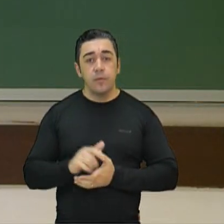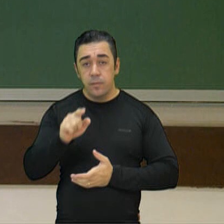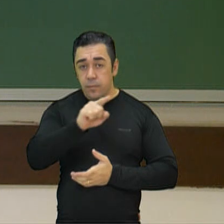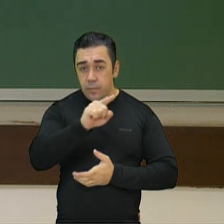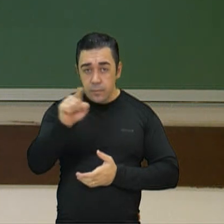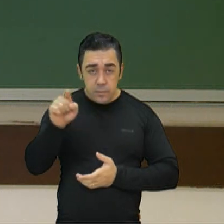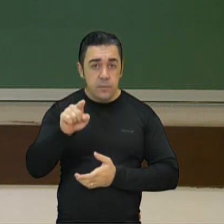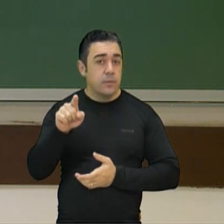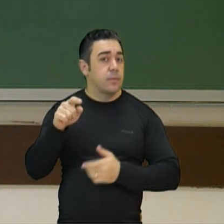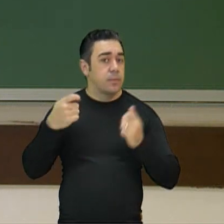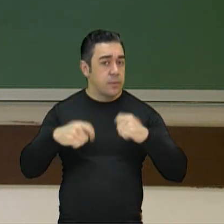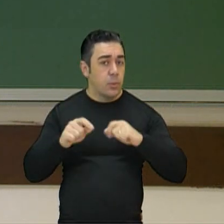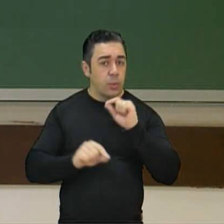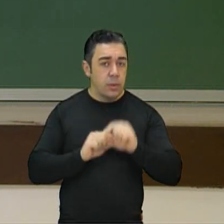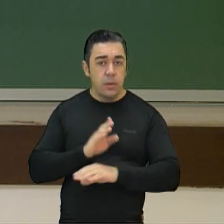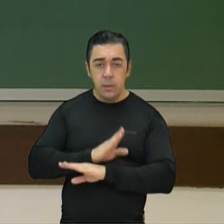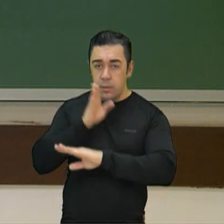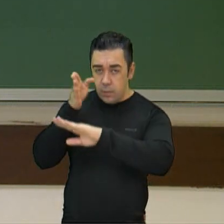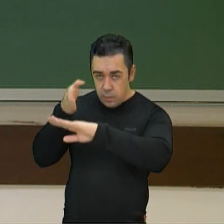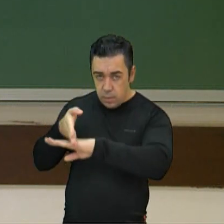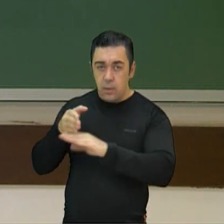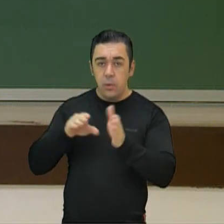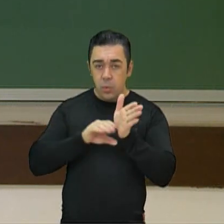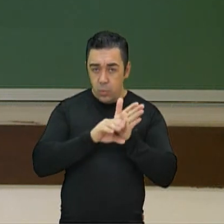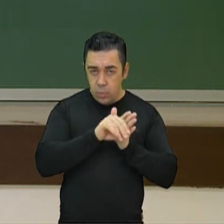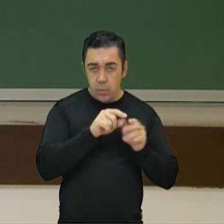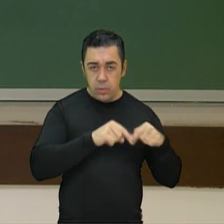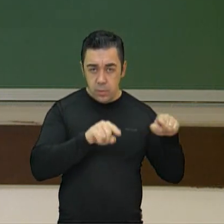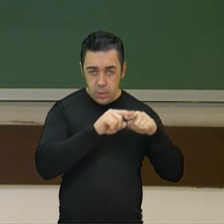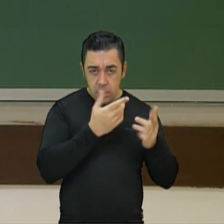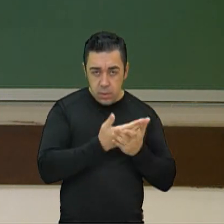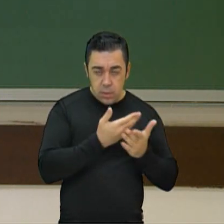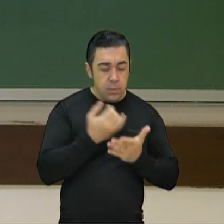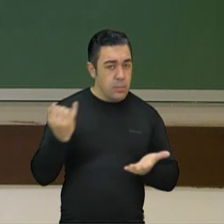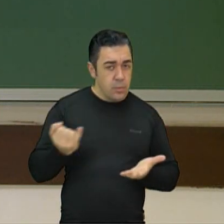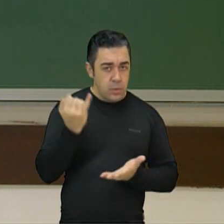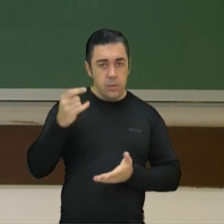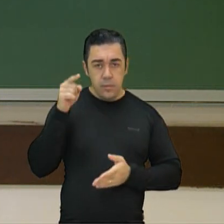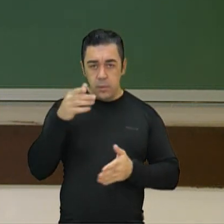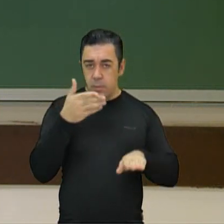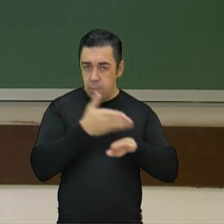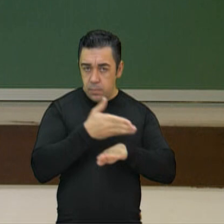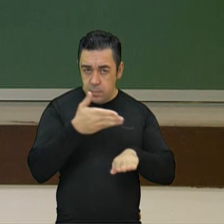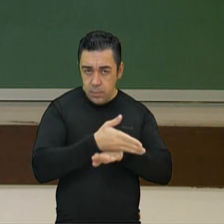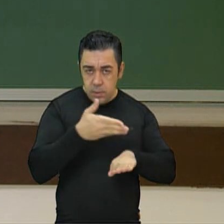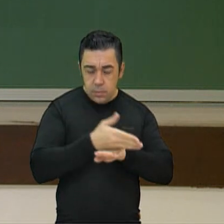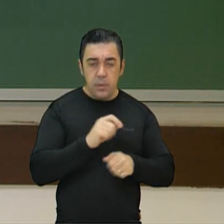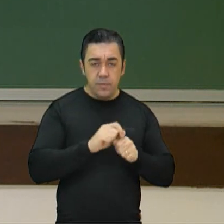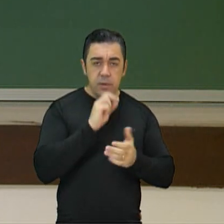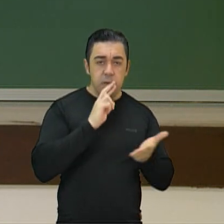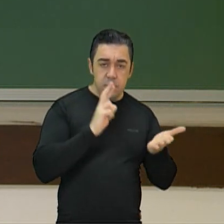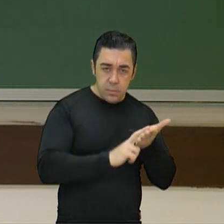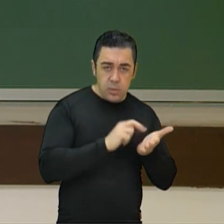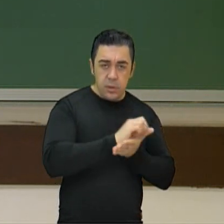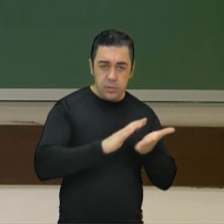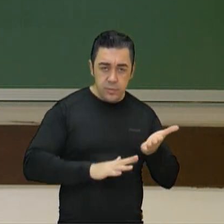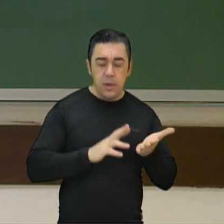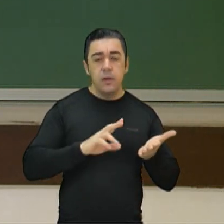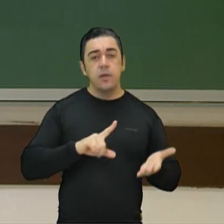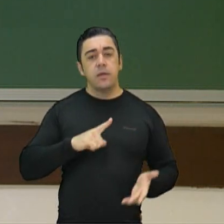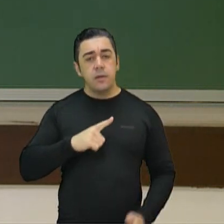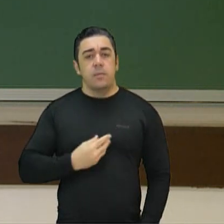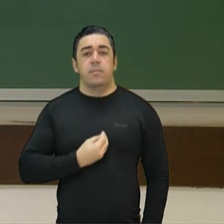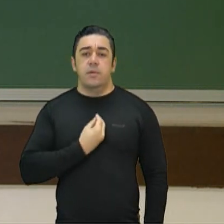vocês precisam ir lá fazer atividade, muito importante vocês participarem da atividade, fazer a atividade e aqui, o pessoal